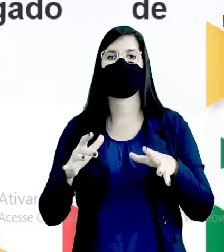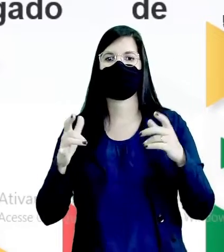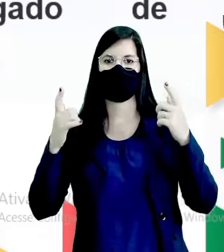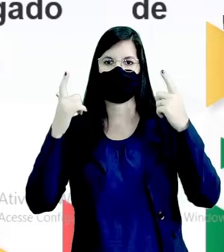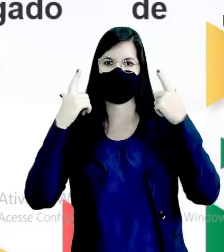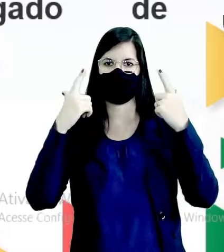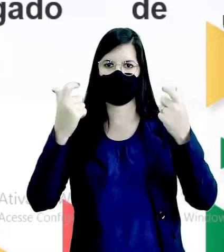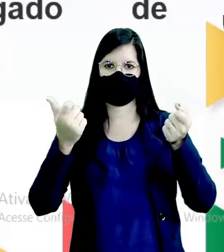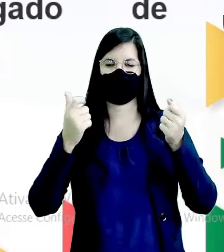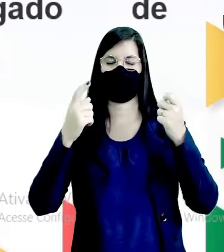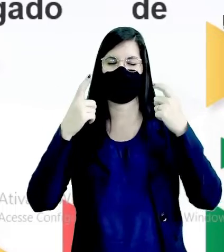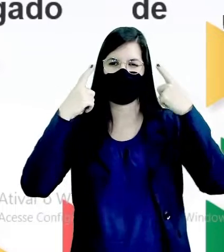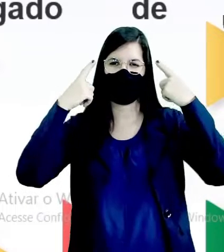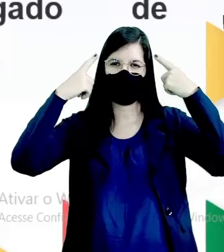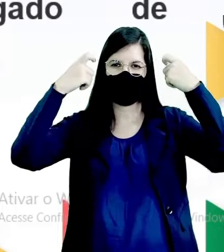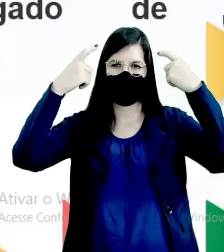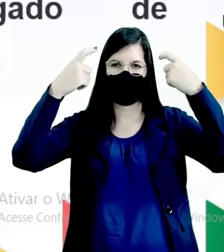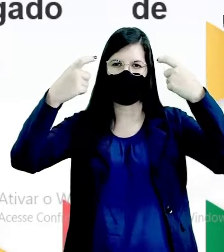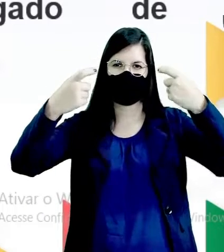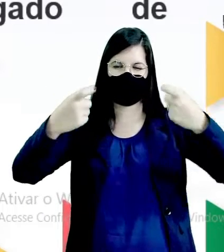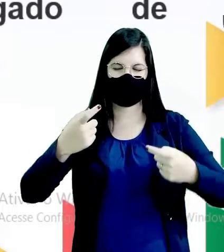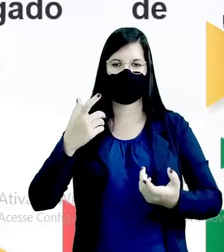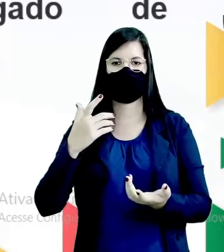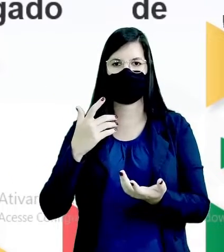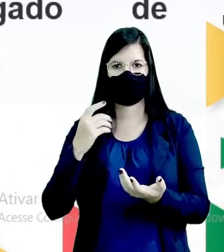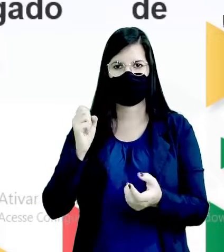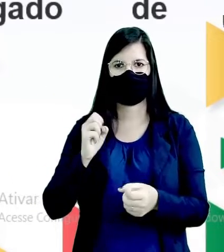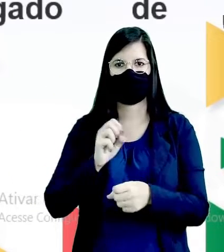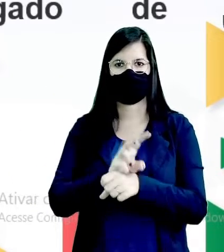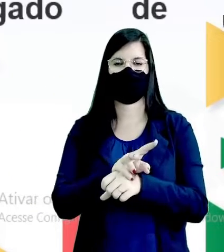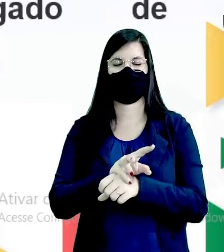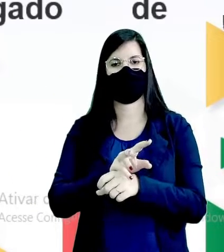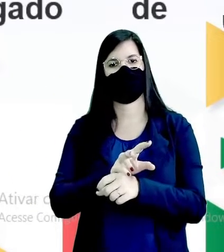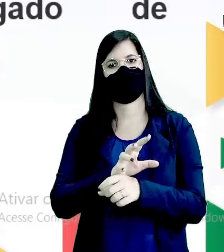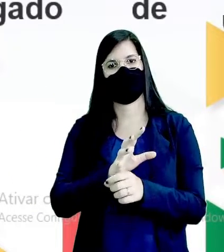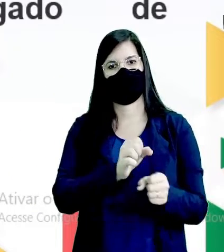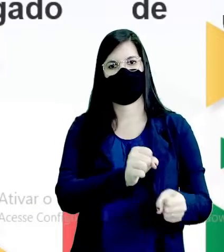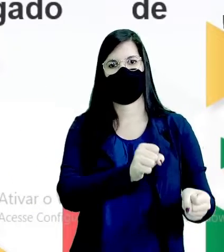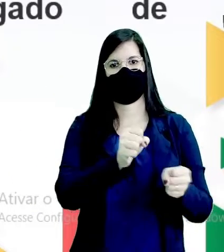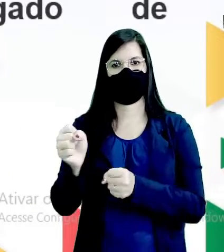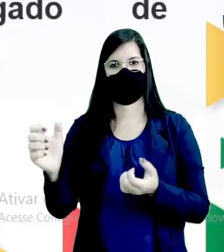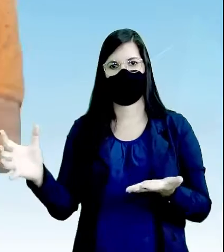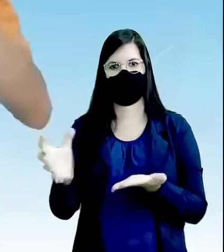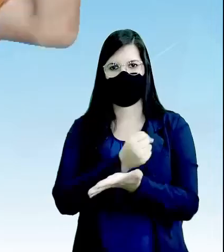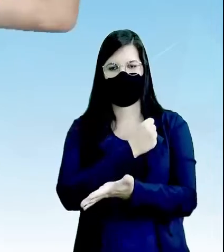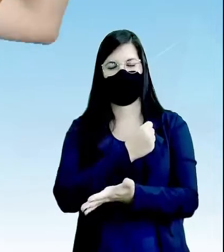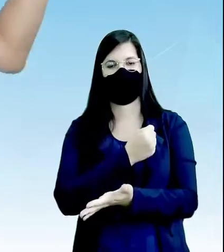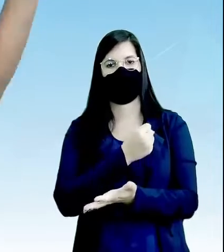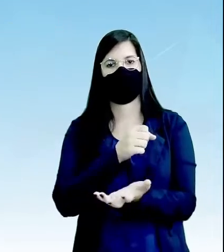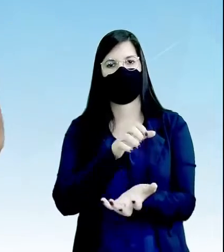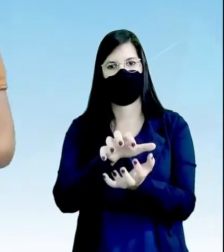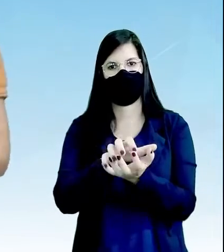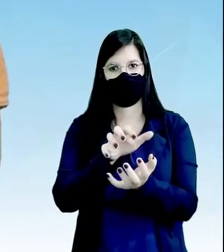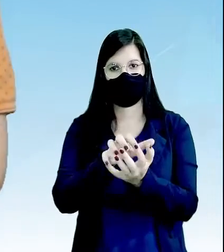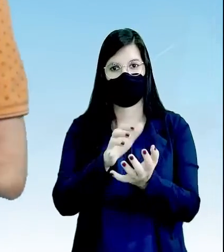os Governo. revolucionários, eles conseguiram tomar o poder aqui em Pernambuco, mas o governador de Pernambuco